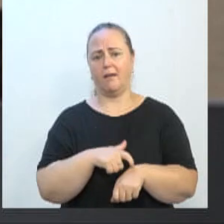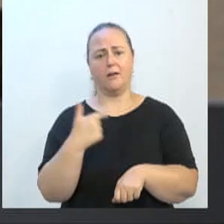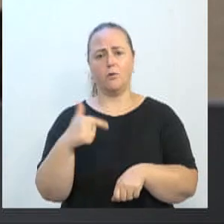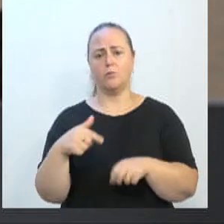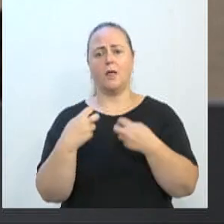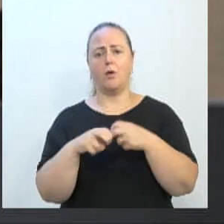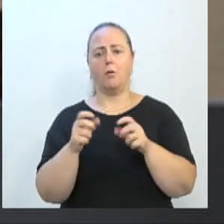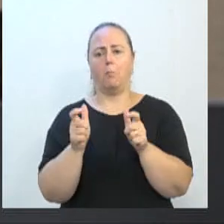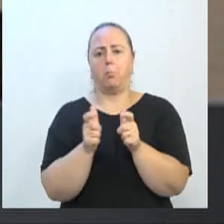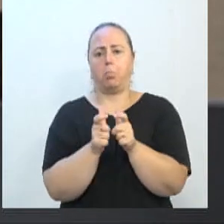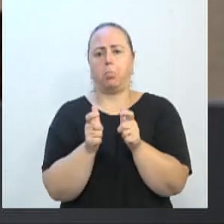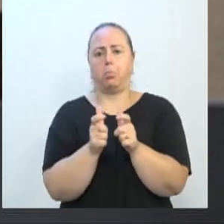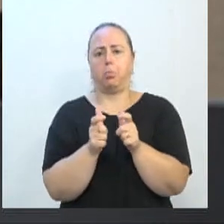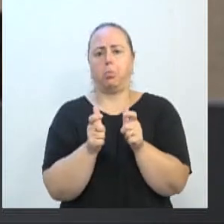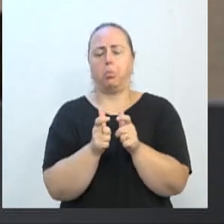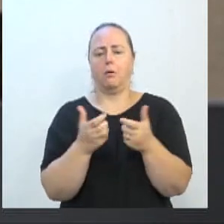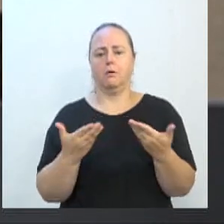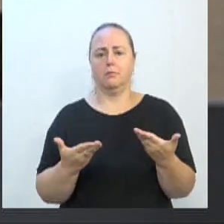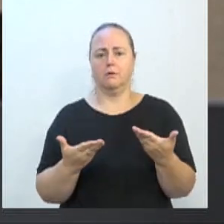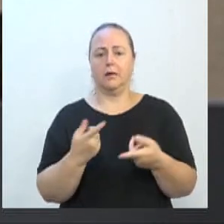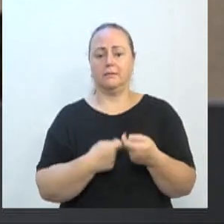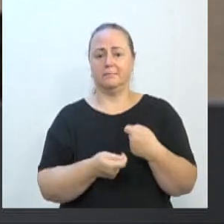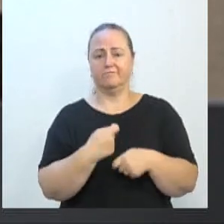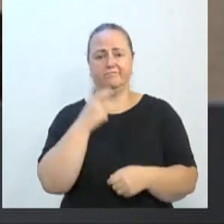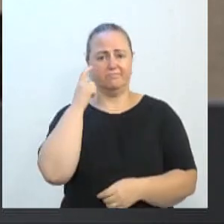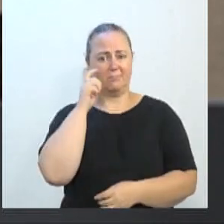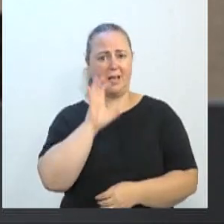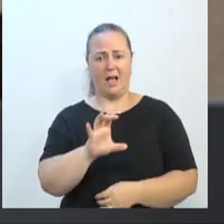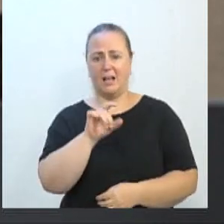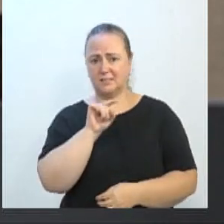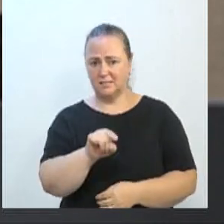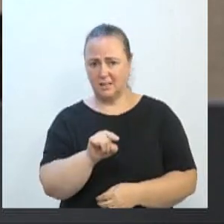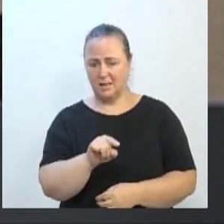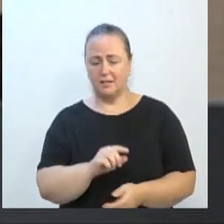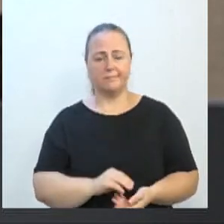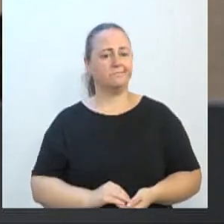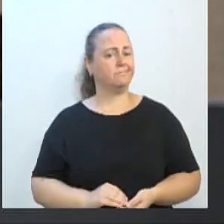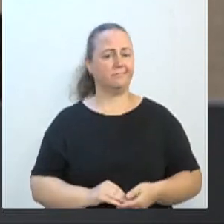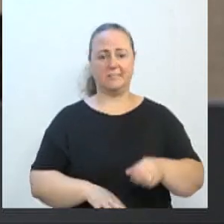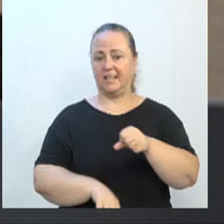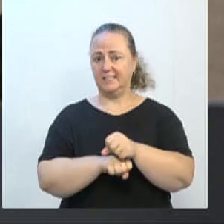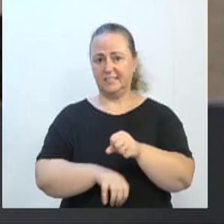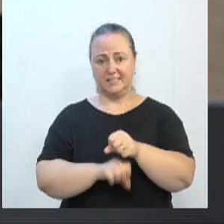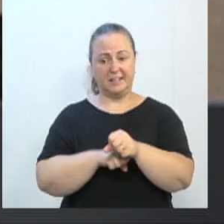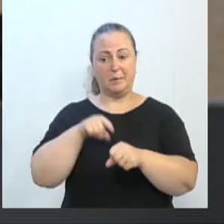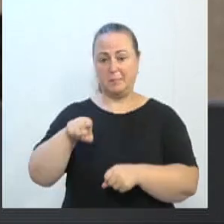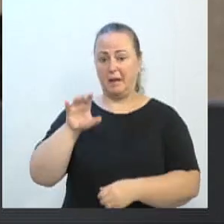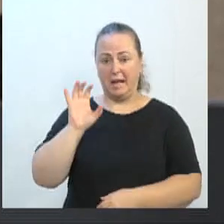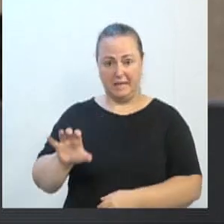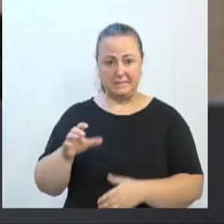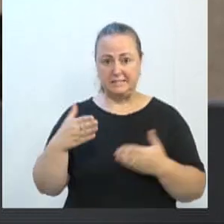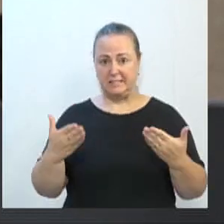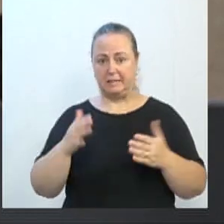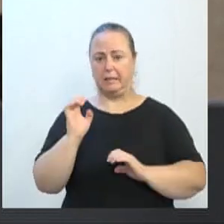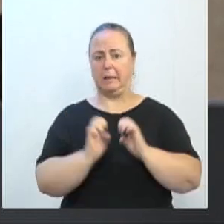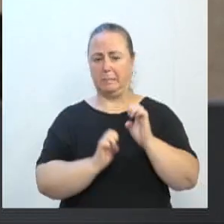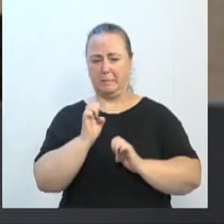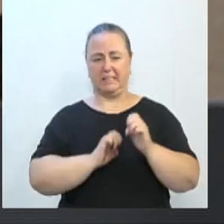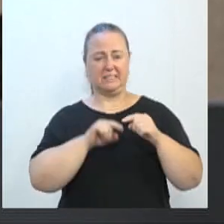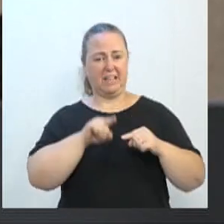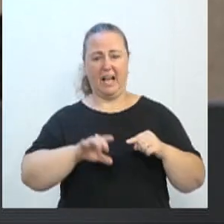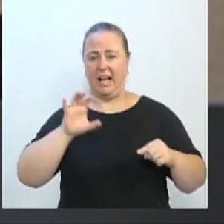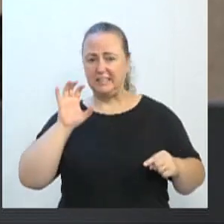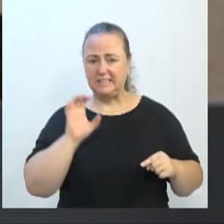a administração pensar desta forma, as pessoas que estão lá na CETERP pensando desta forma, com esta empresa pensando desta